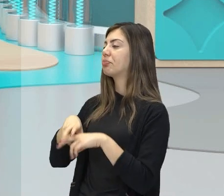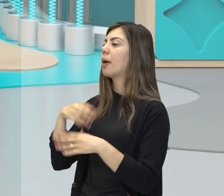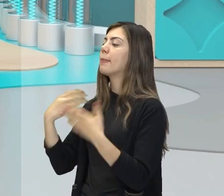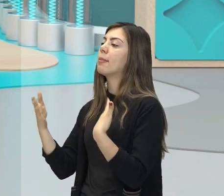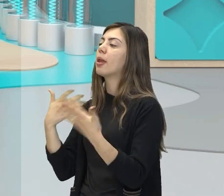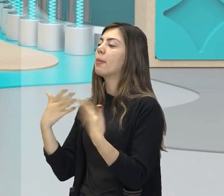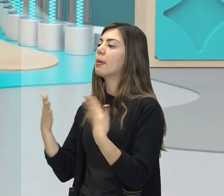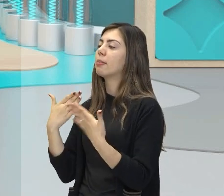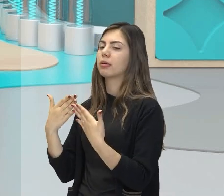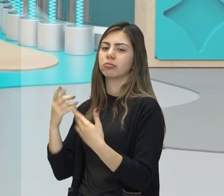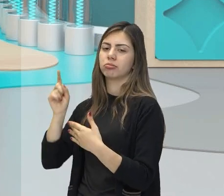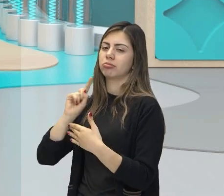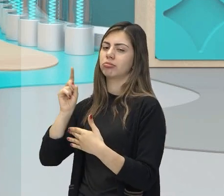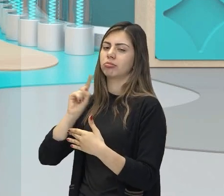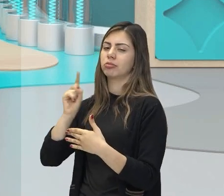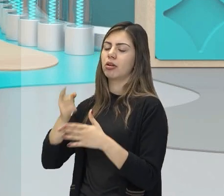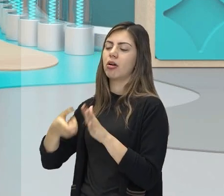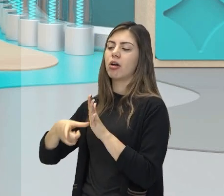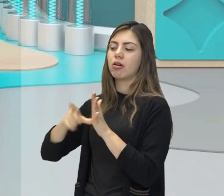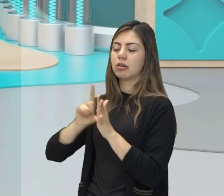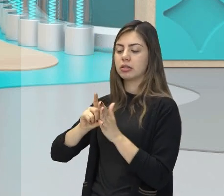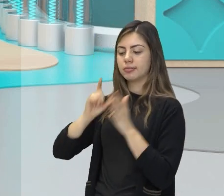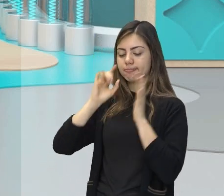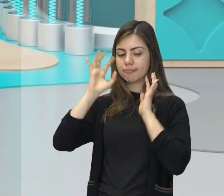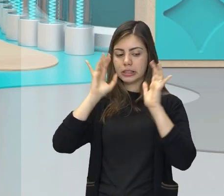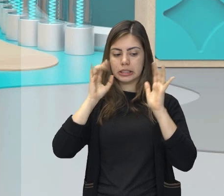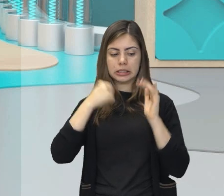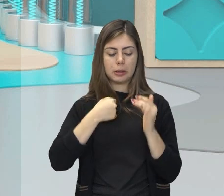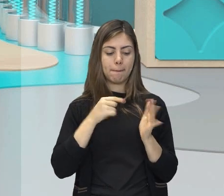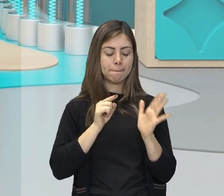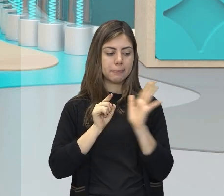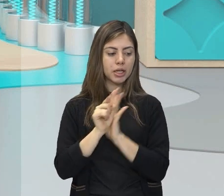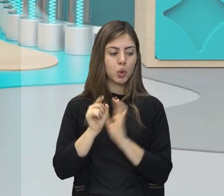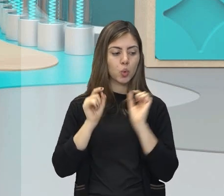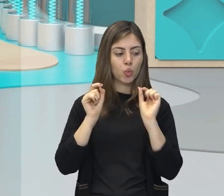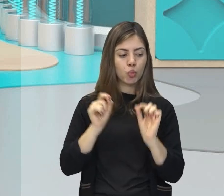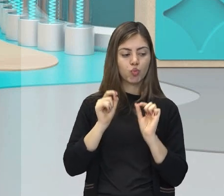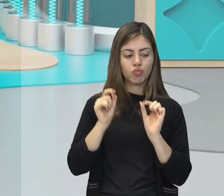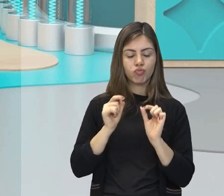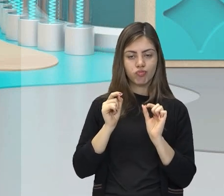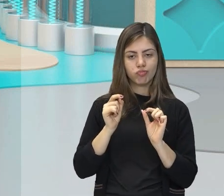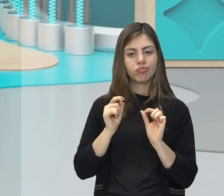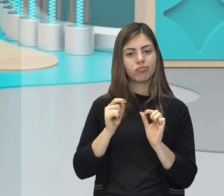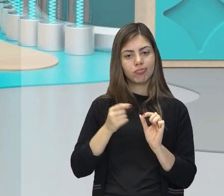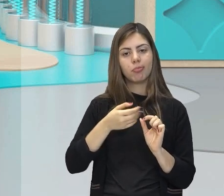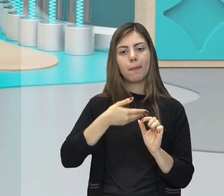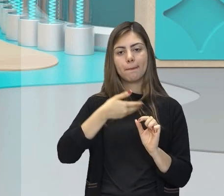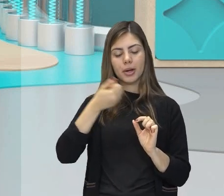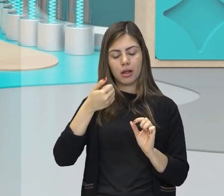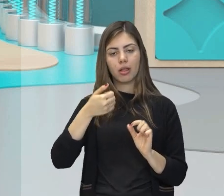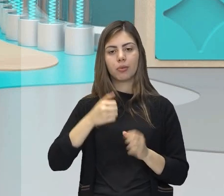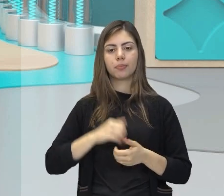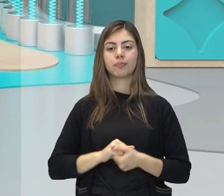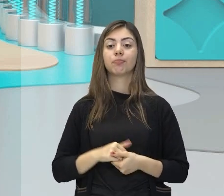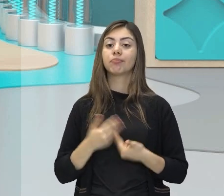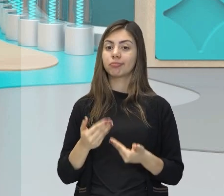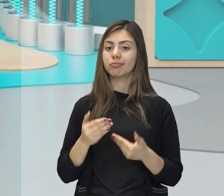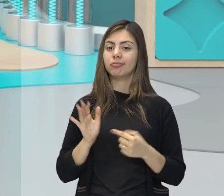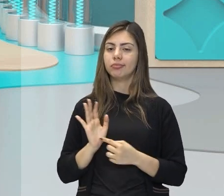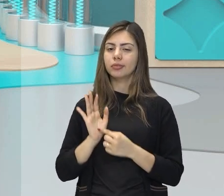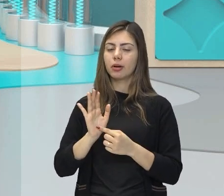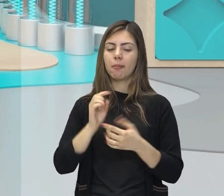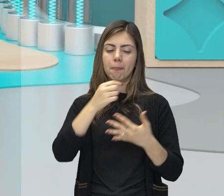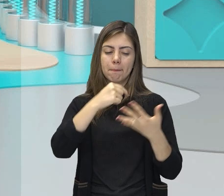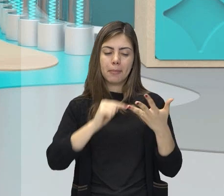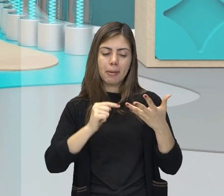pensar previamente em perguntas a serem feitas para o entrevistado, ok? Então, mostrei para vocês todo o processo